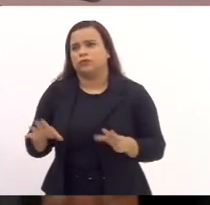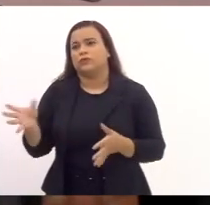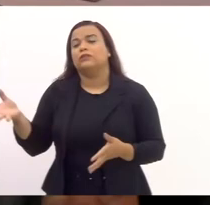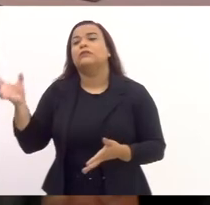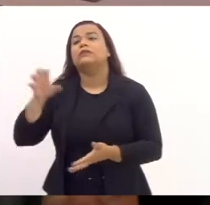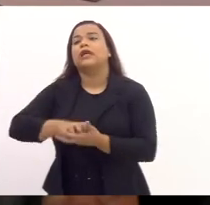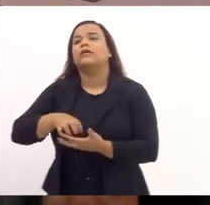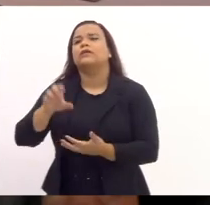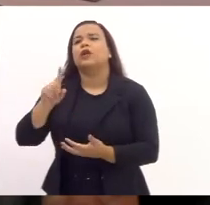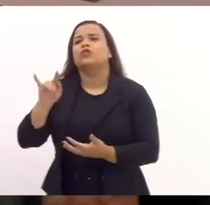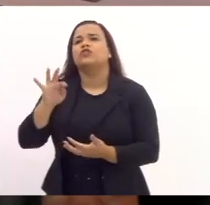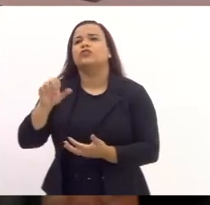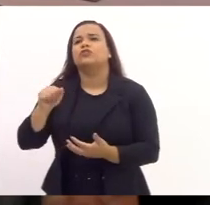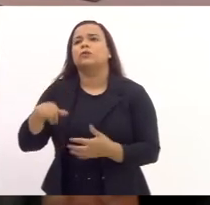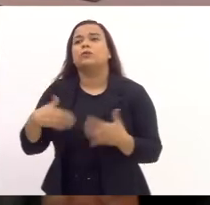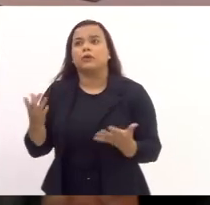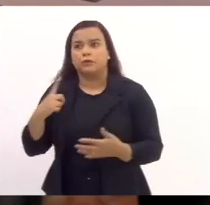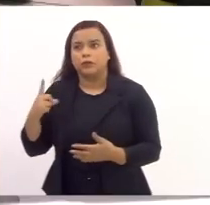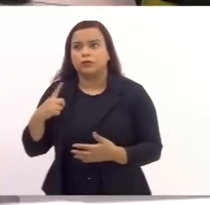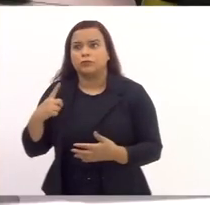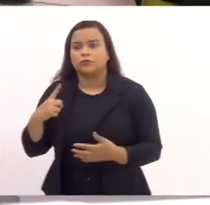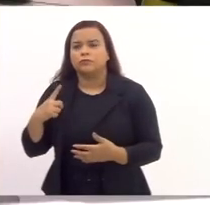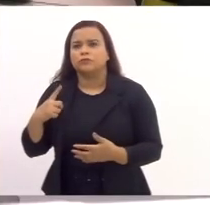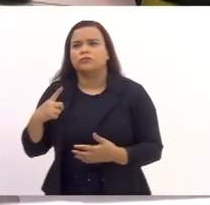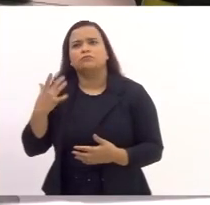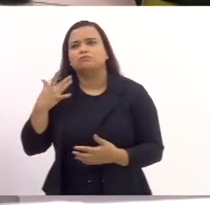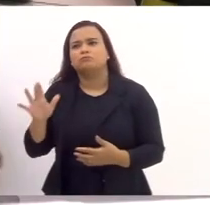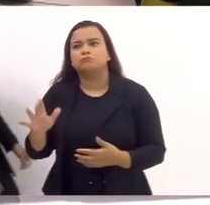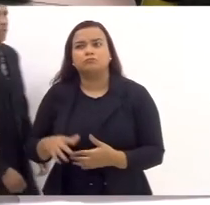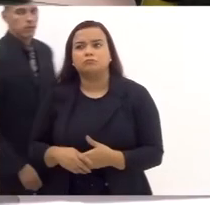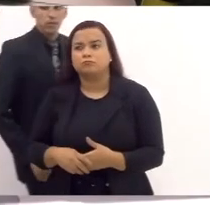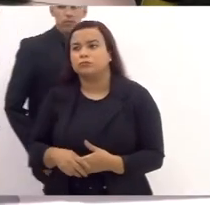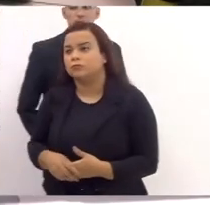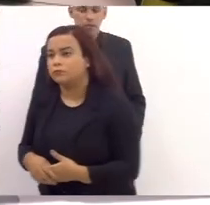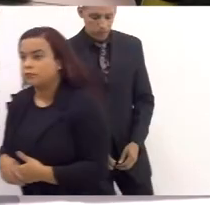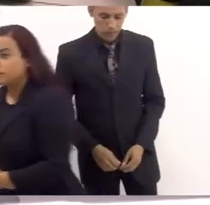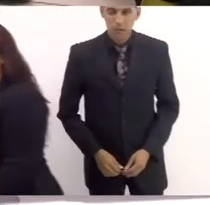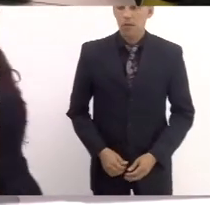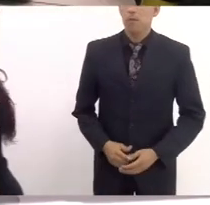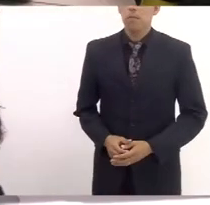da central. E esses terrenos, eles foram